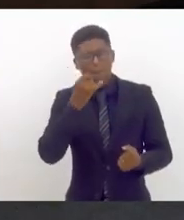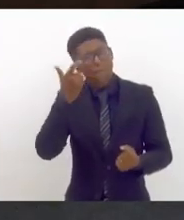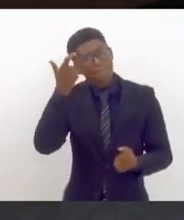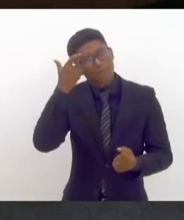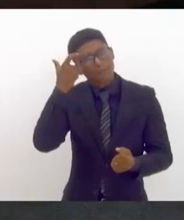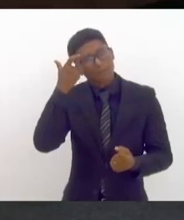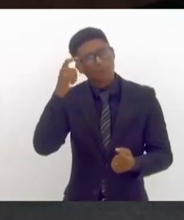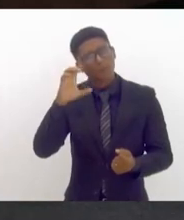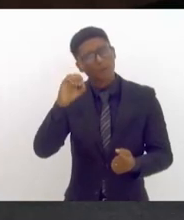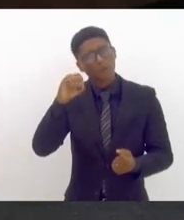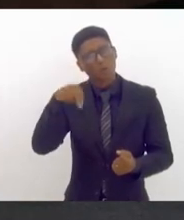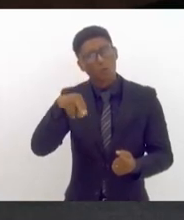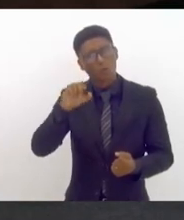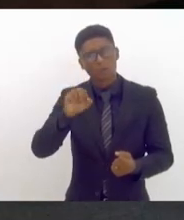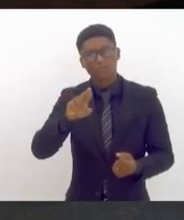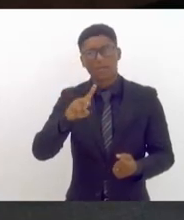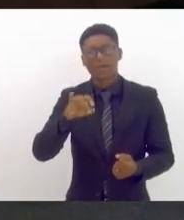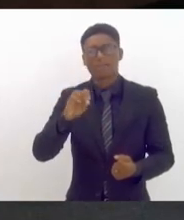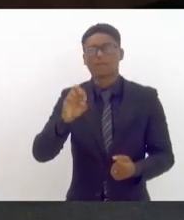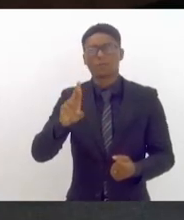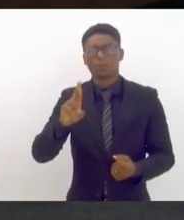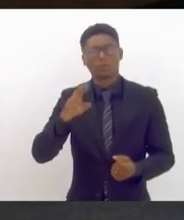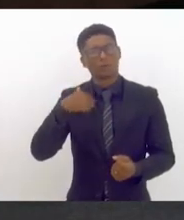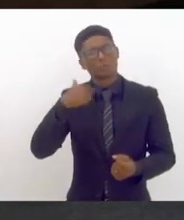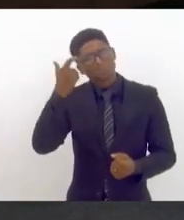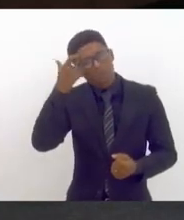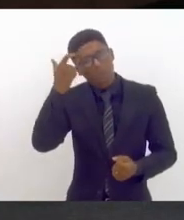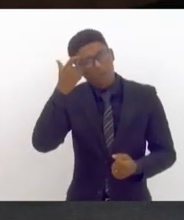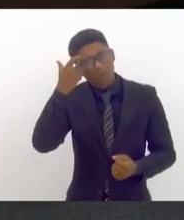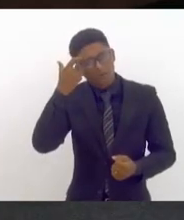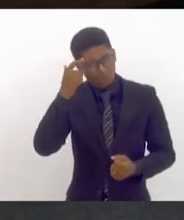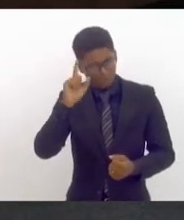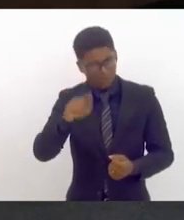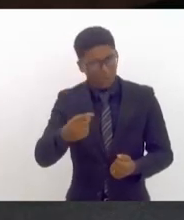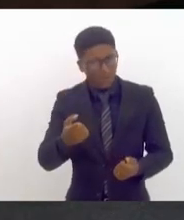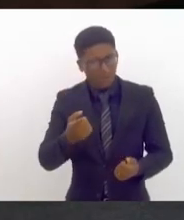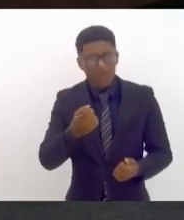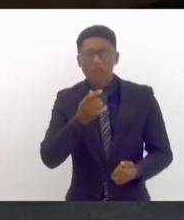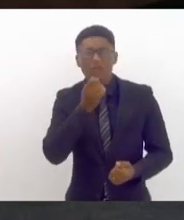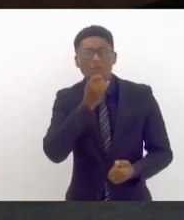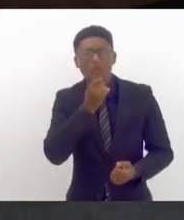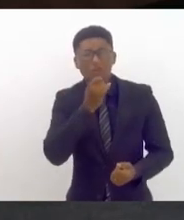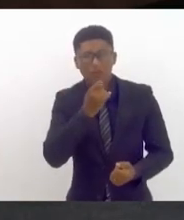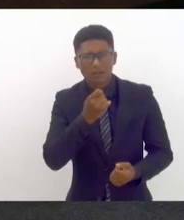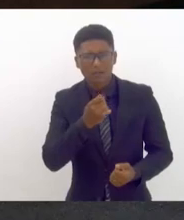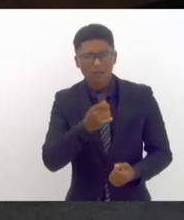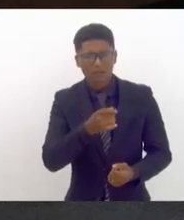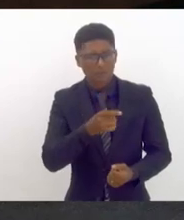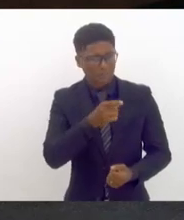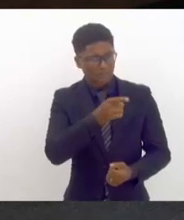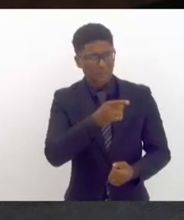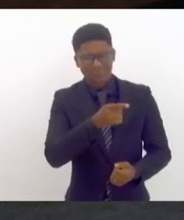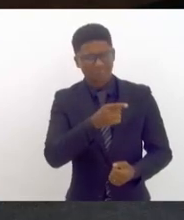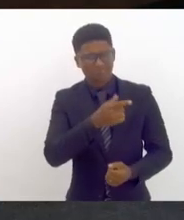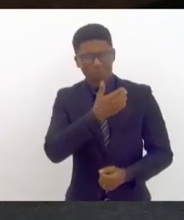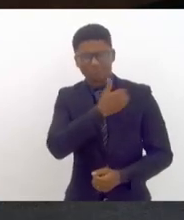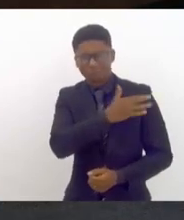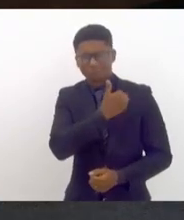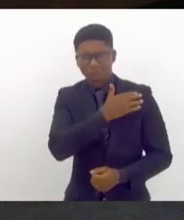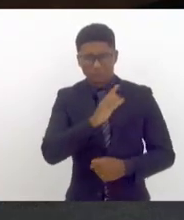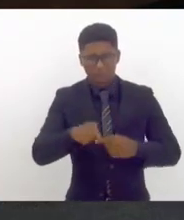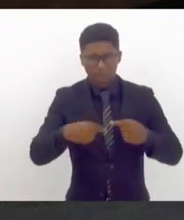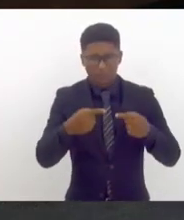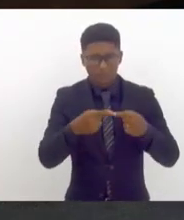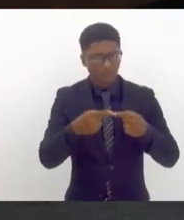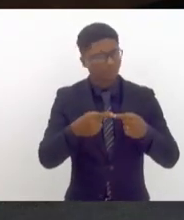em algum momento pode divergir do outro, não significa que eu preciso intolerar. Eu